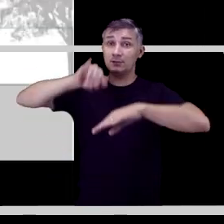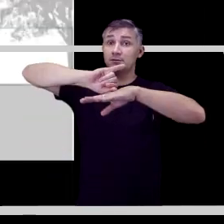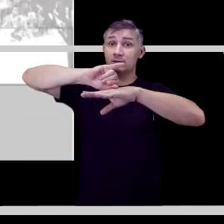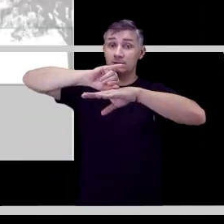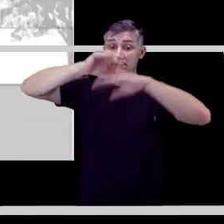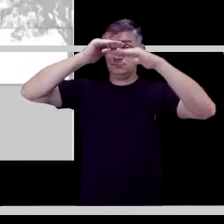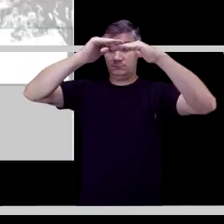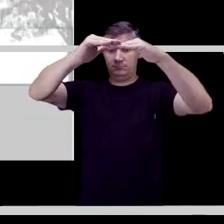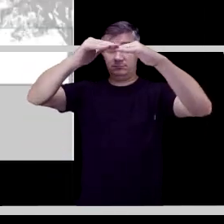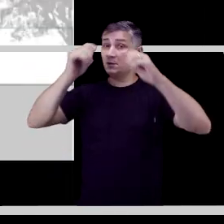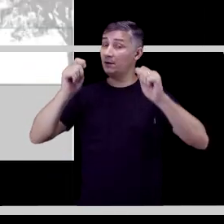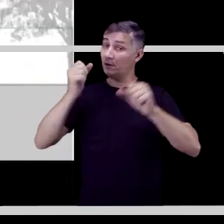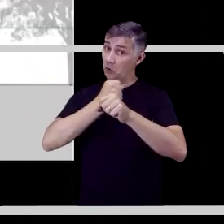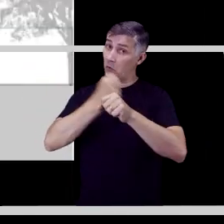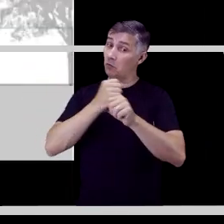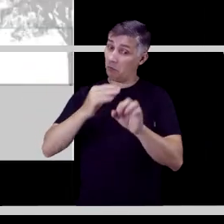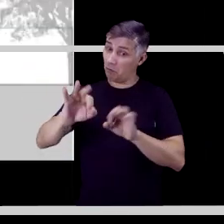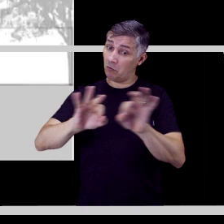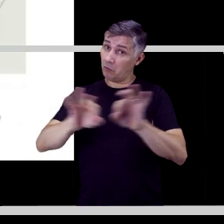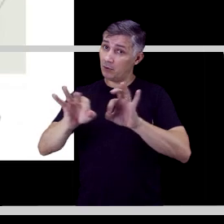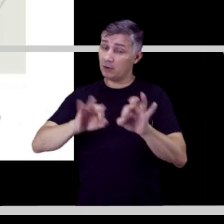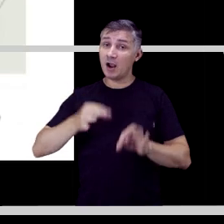pouquinho dos pátios internos.